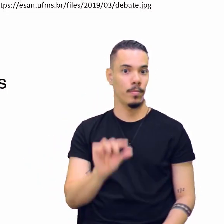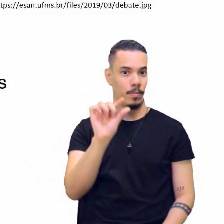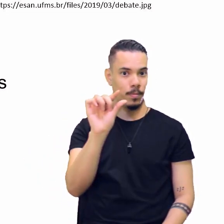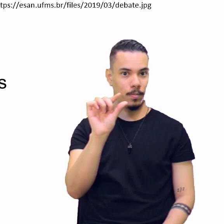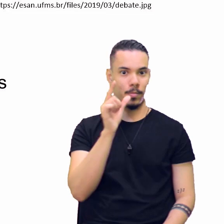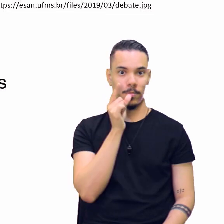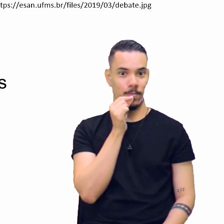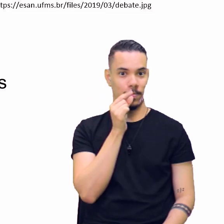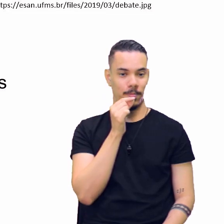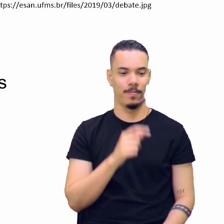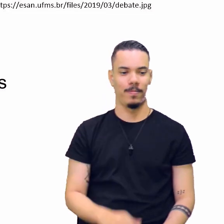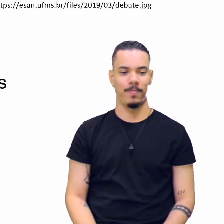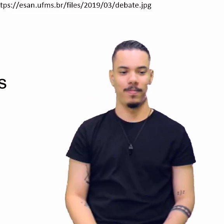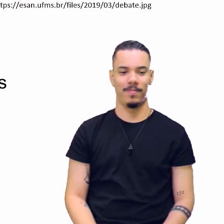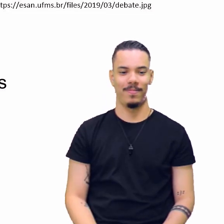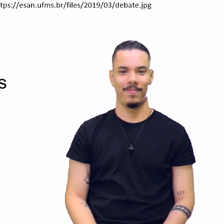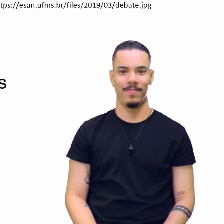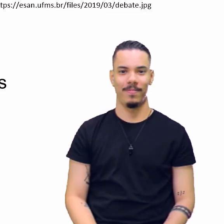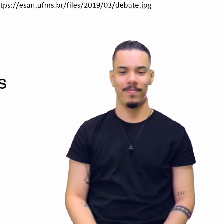amadinhos.